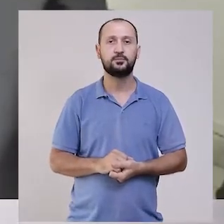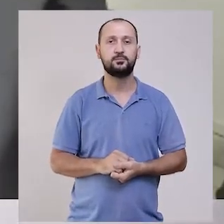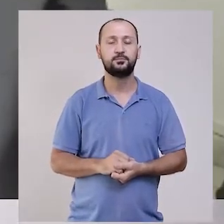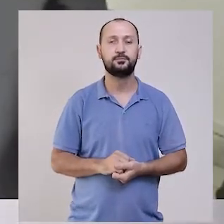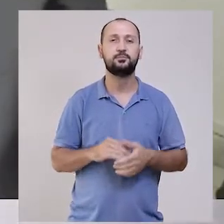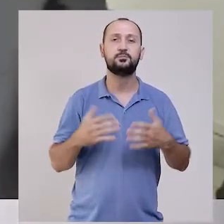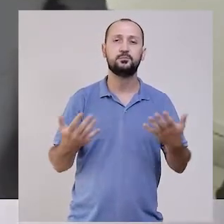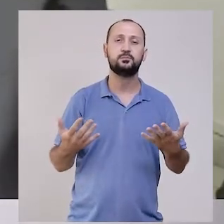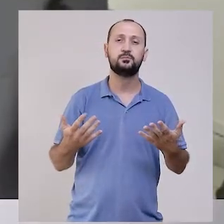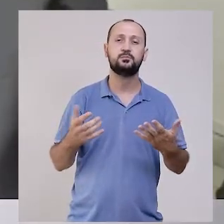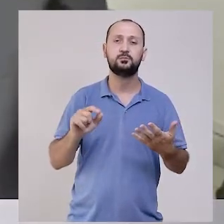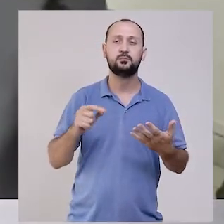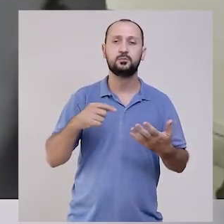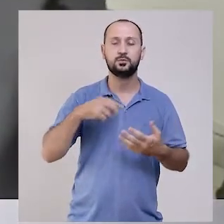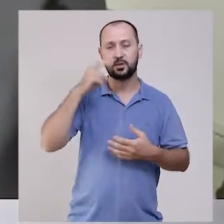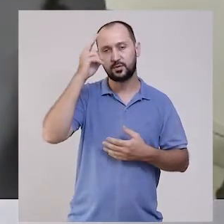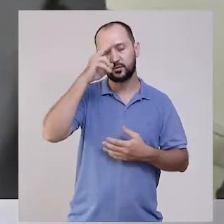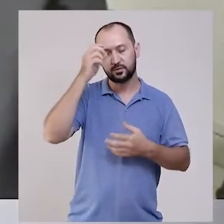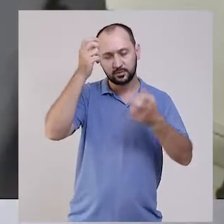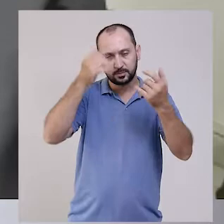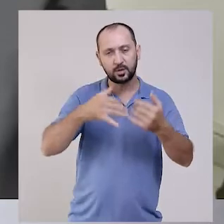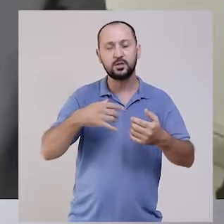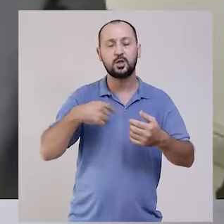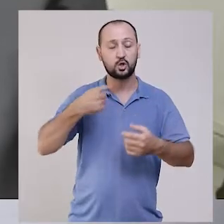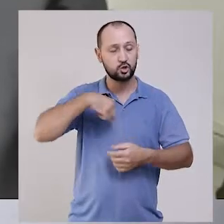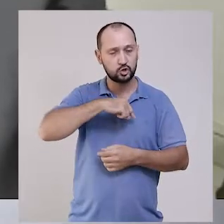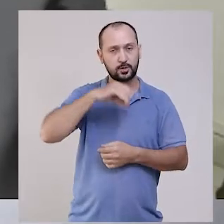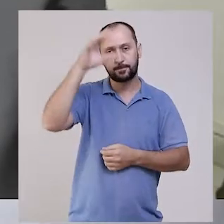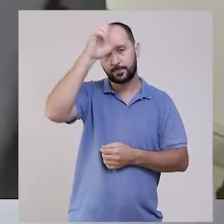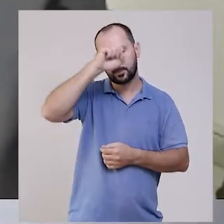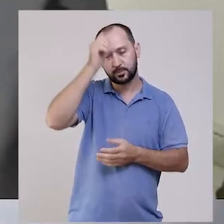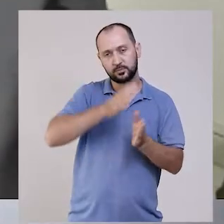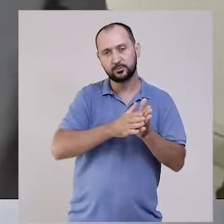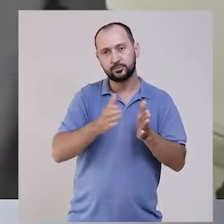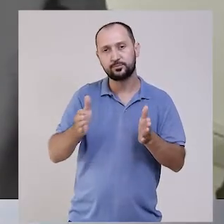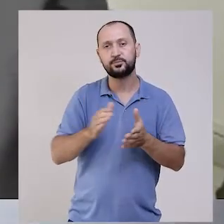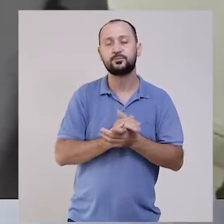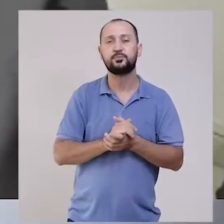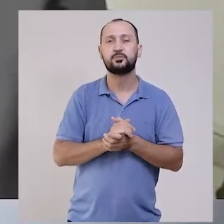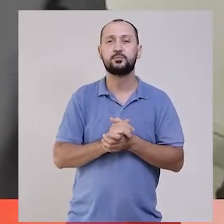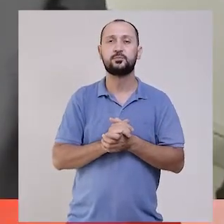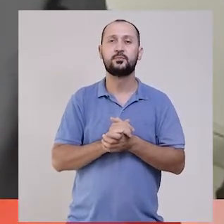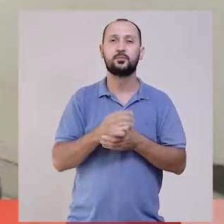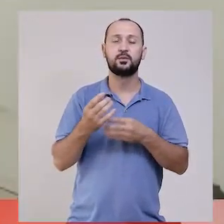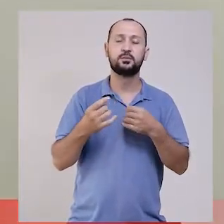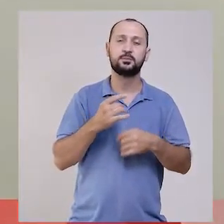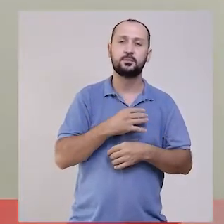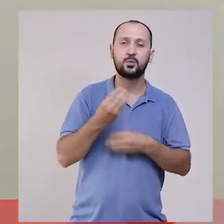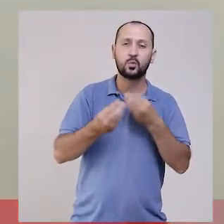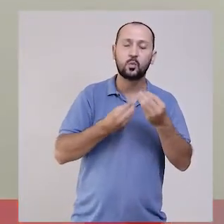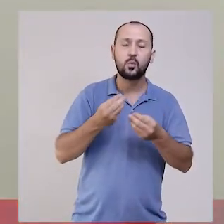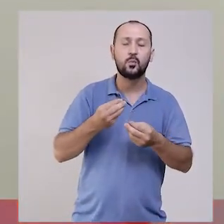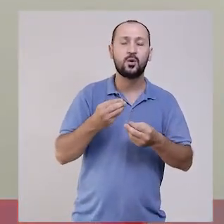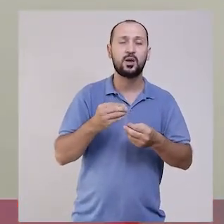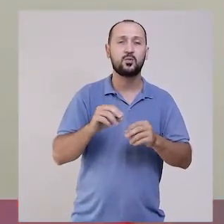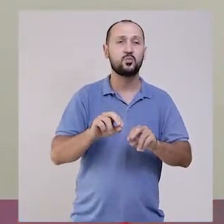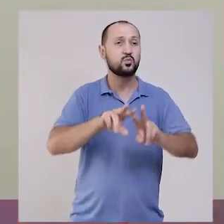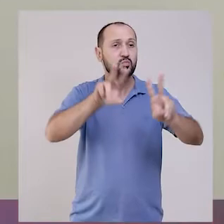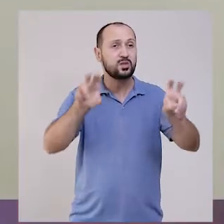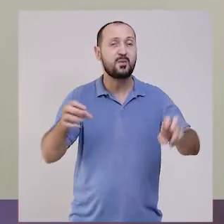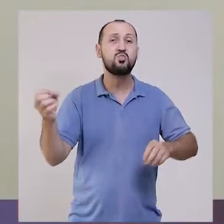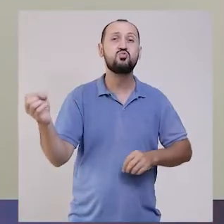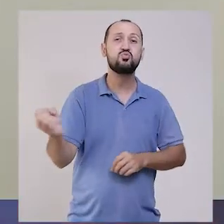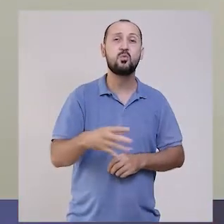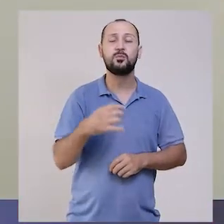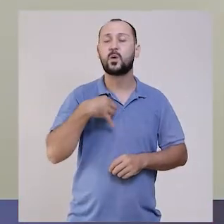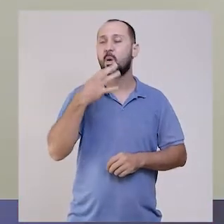falamos, nós aprendemos muito, né? No início havia um certo pavor, era algo bastante desconhecido. Aliás, é próprio do ser humano ter